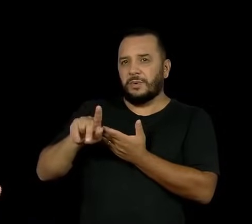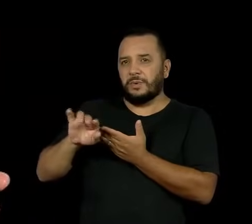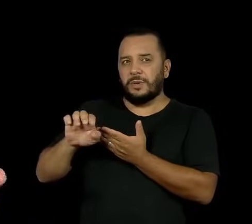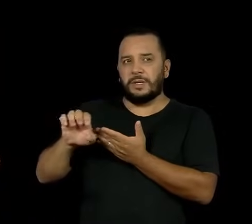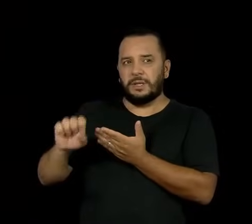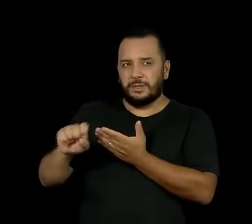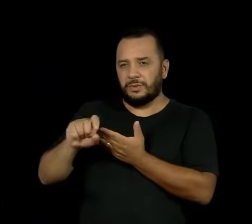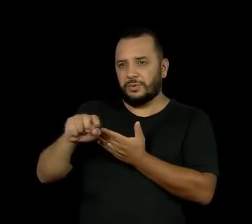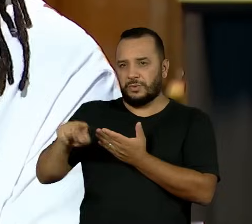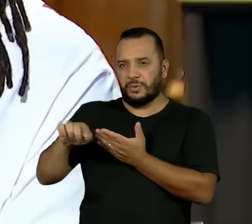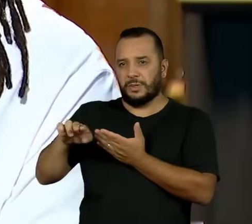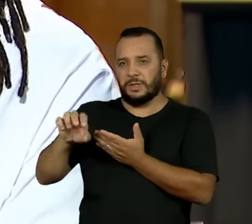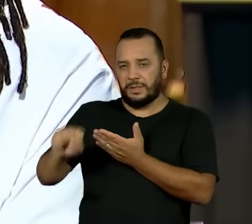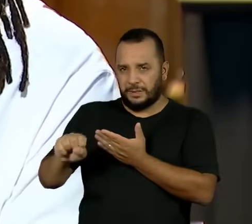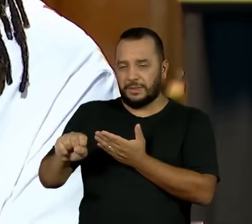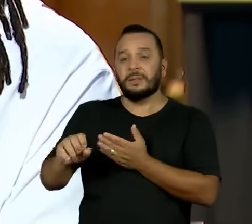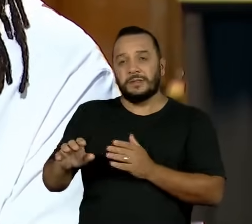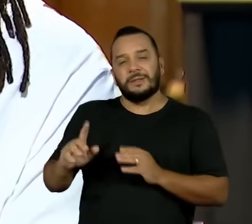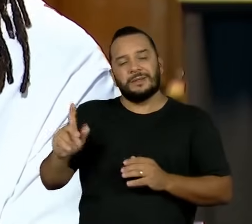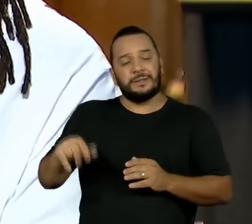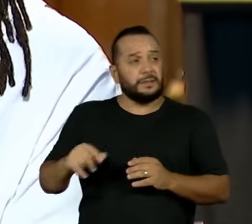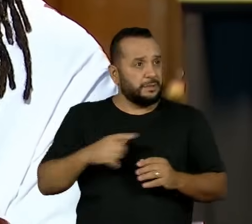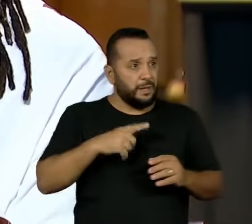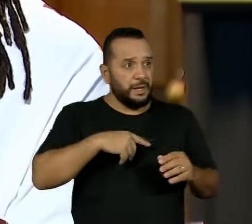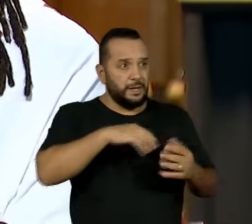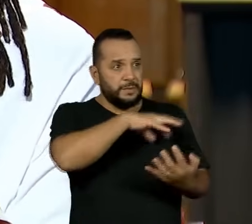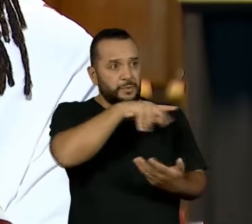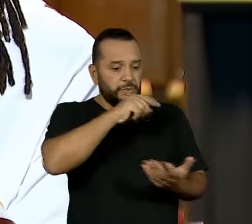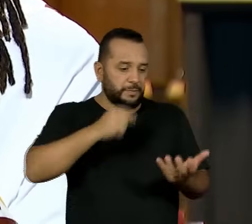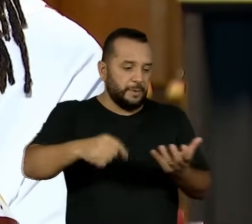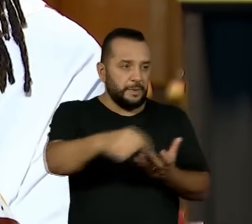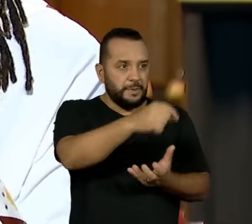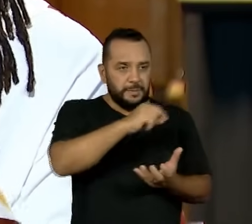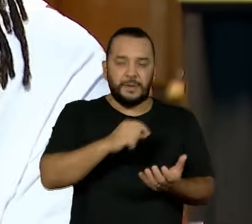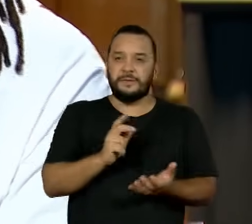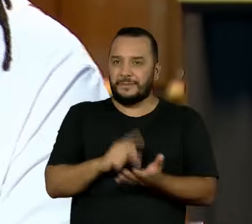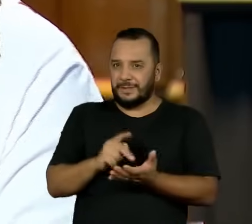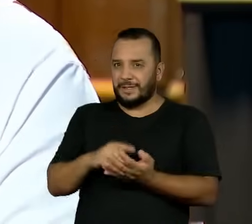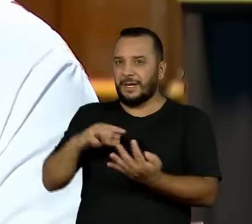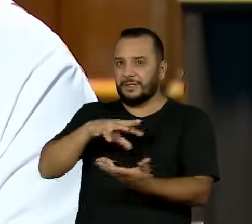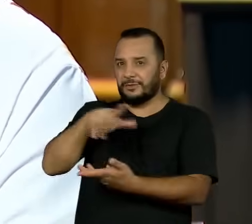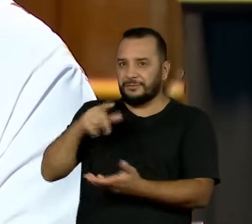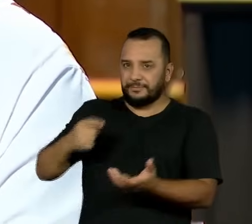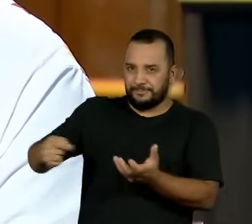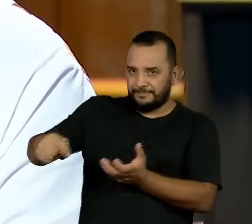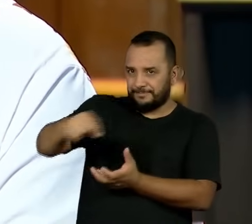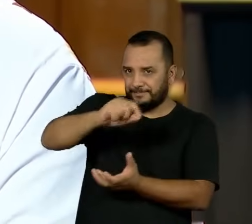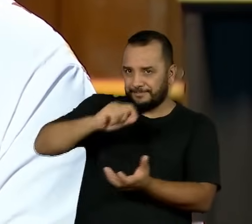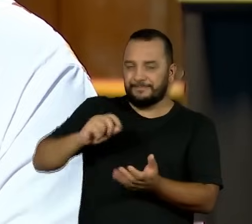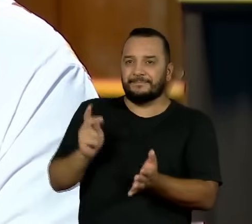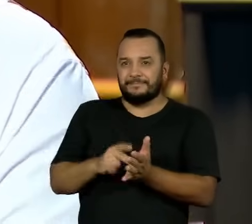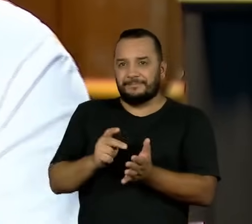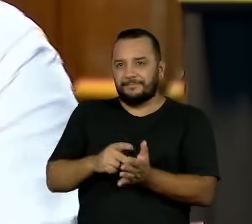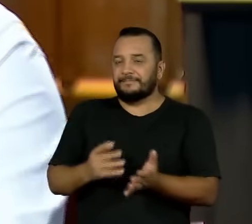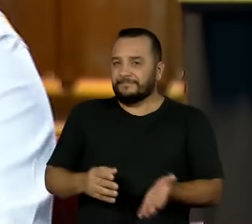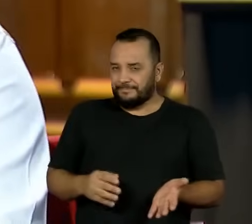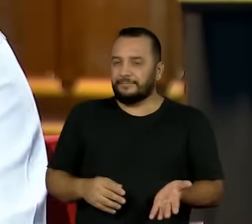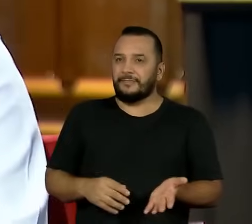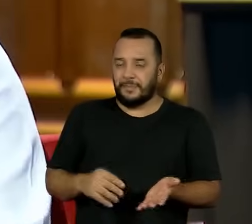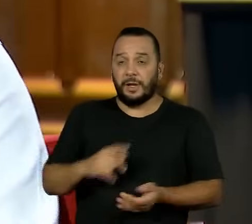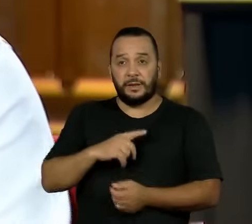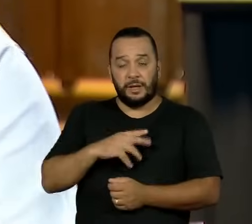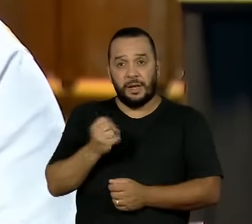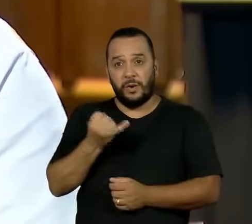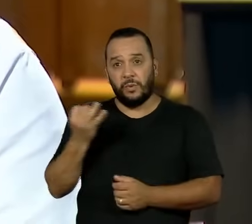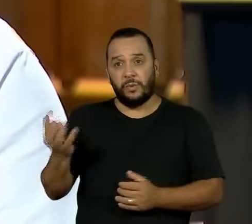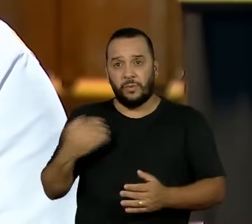espalhadas pelo planeta. em várias partes. Mas o curioso, assim, a meu ver, é o seguinte: tem algumas práticas